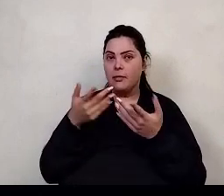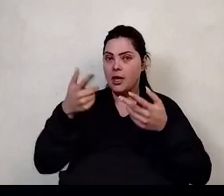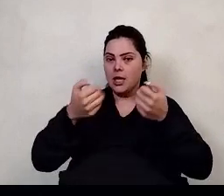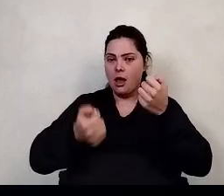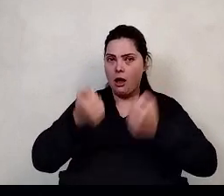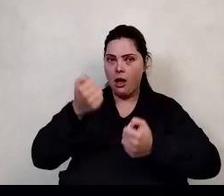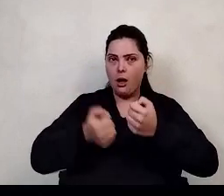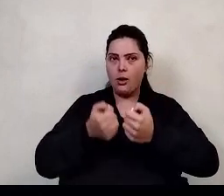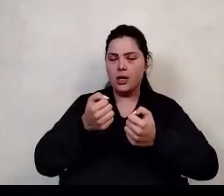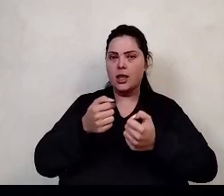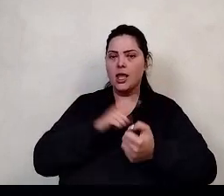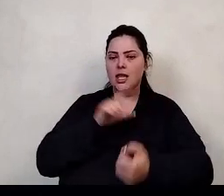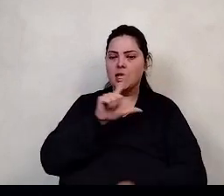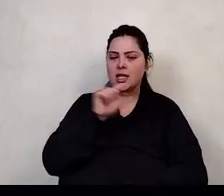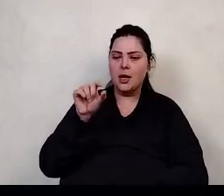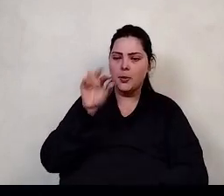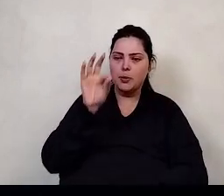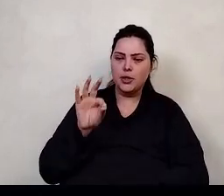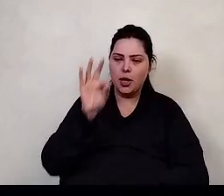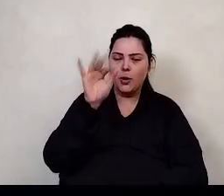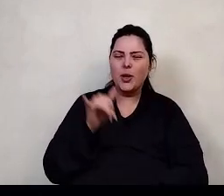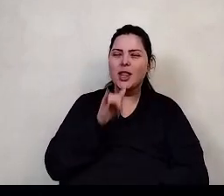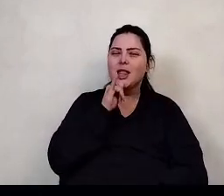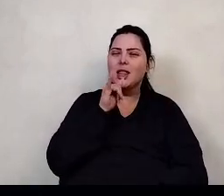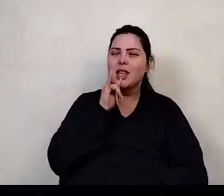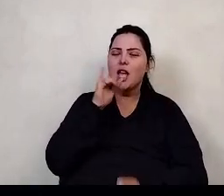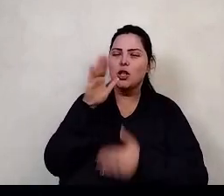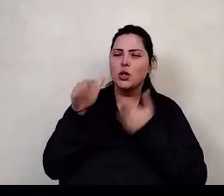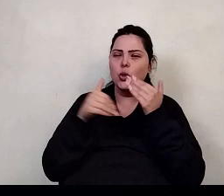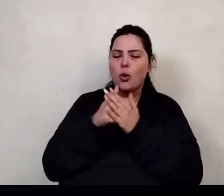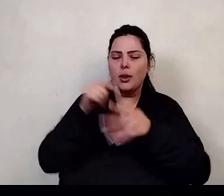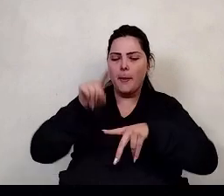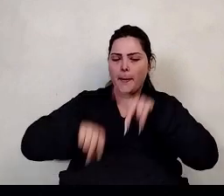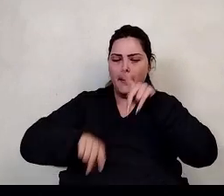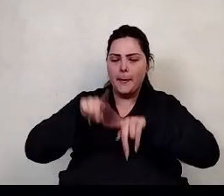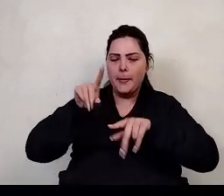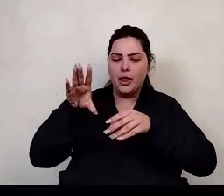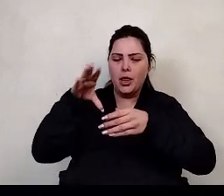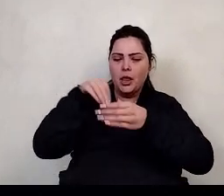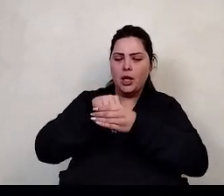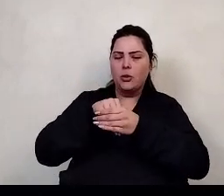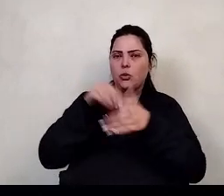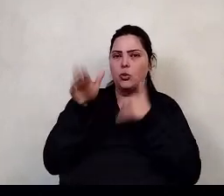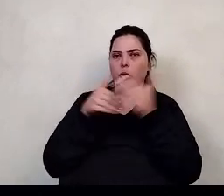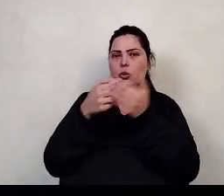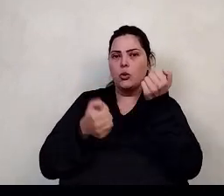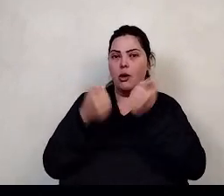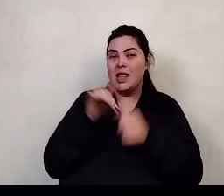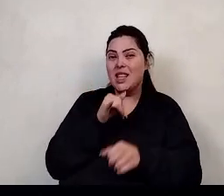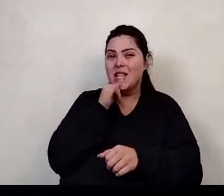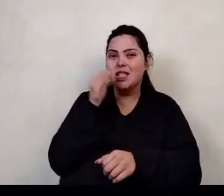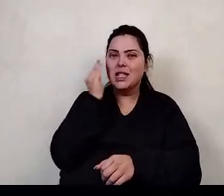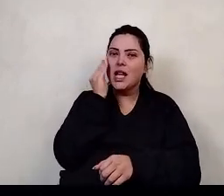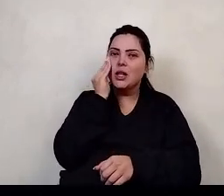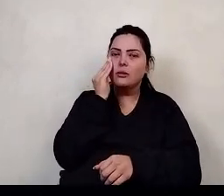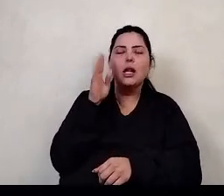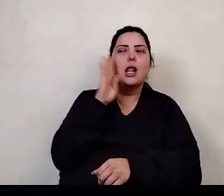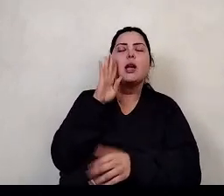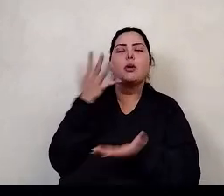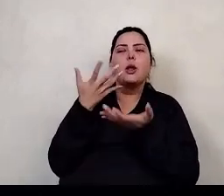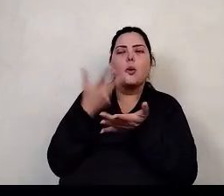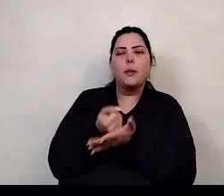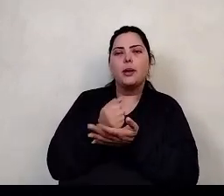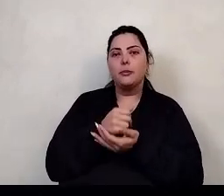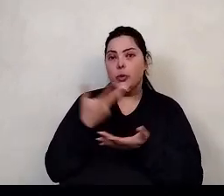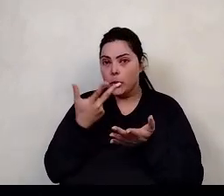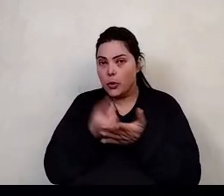tem 100% de testes em todas as peças. Todas as peças dele são testadas. Aí você, pô, legal, bacana, vou comprar esse carro. Você compra o carro,